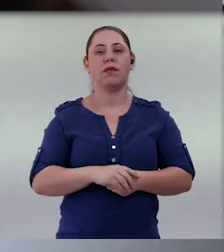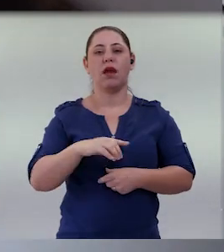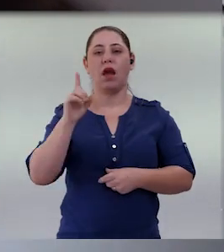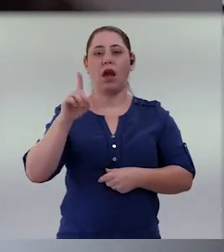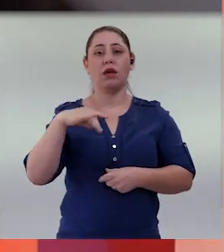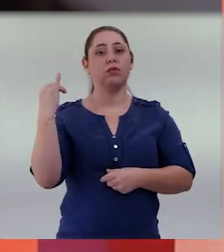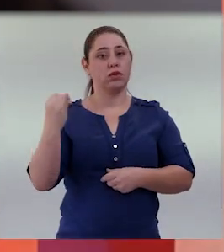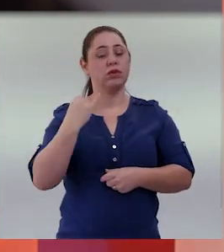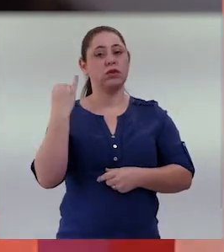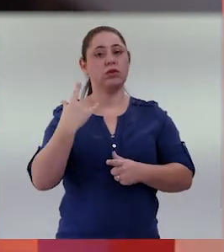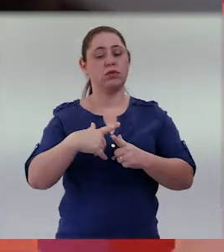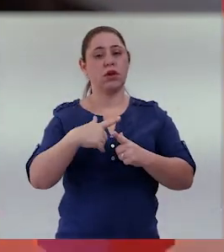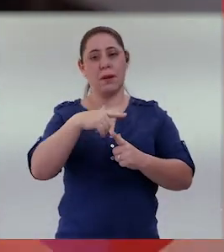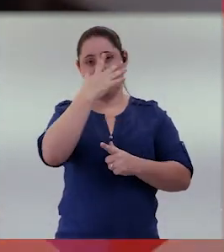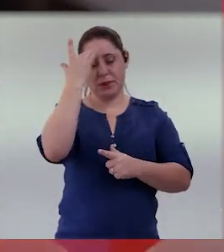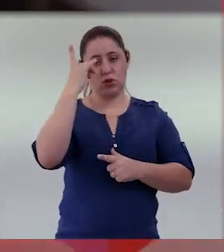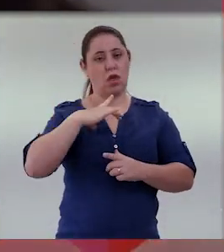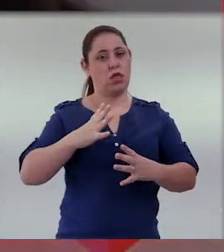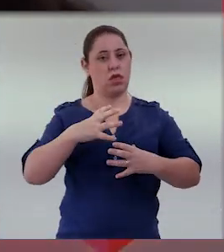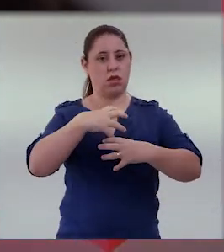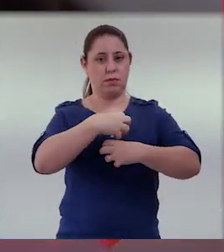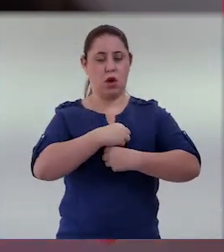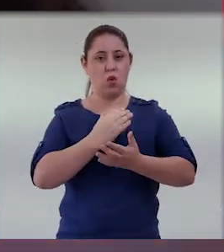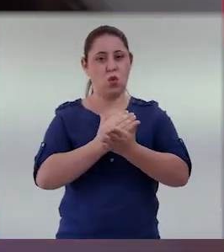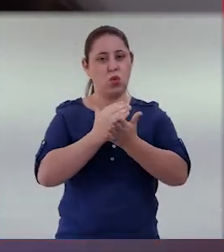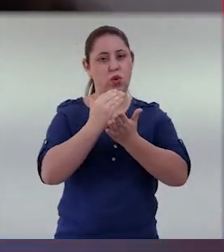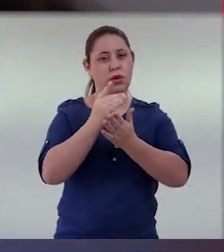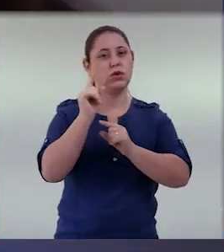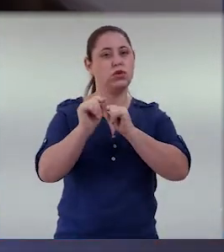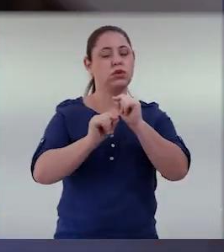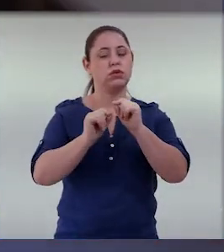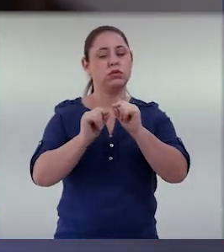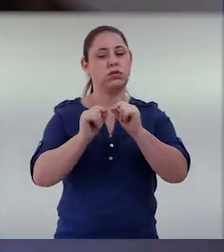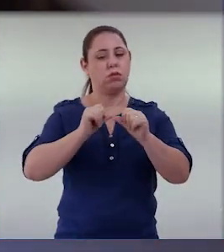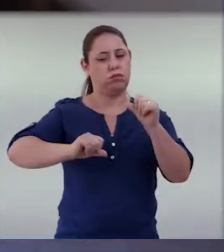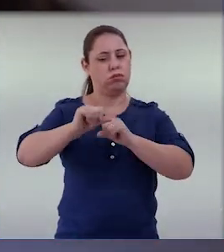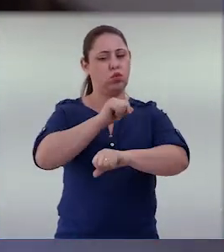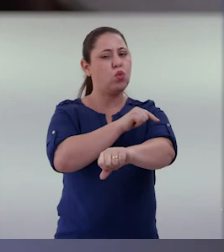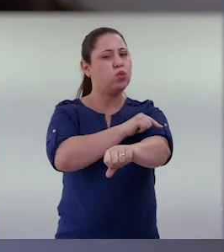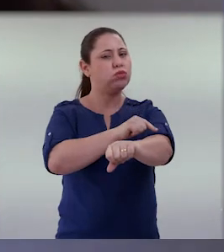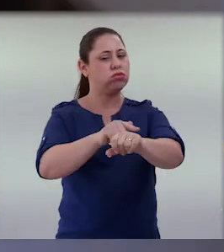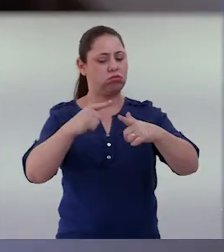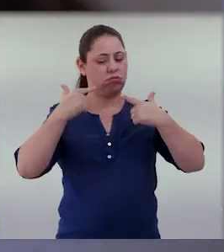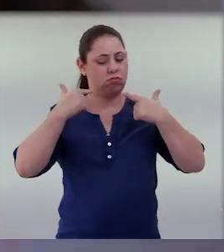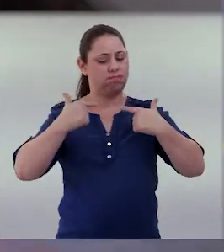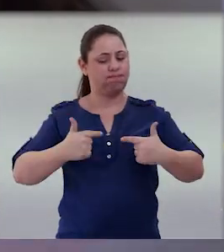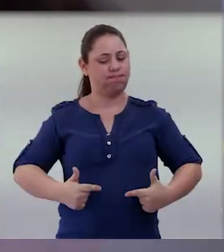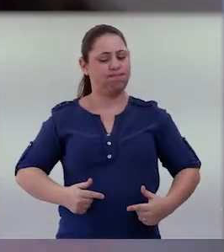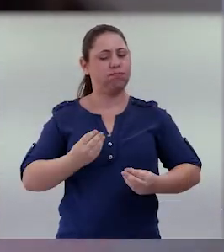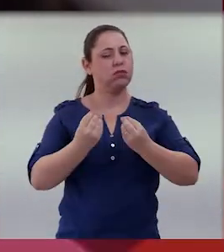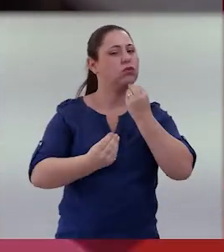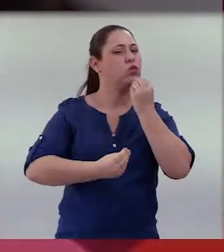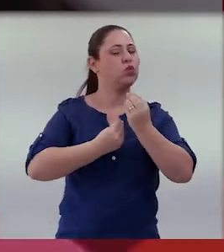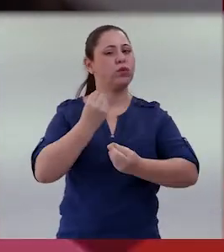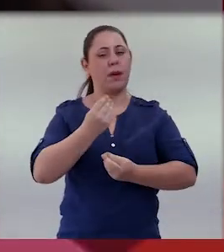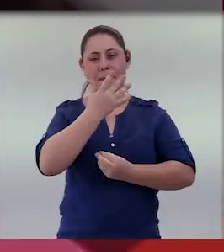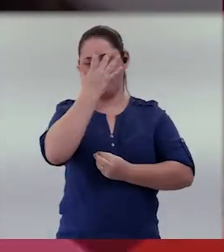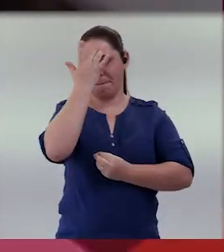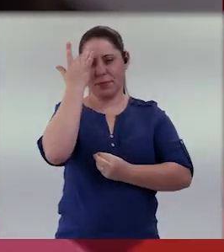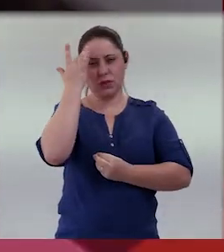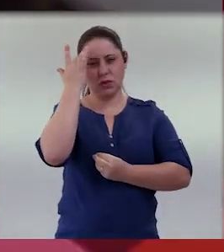identificar? É interessante porque as pessoas que sofrem de depressão, elas começam a mudar o comportamento,